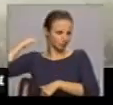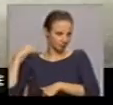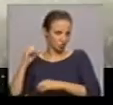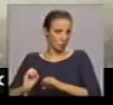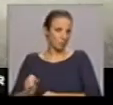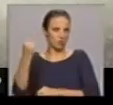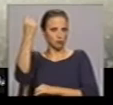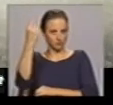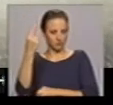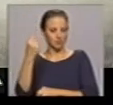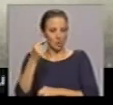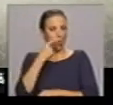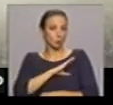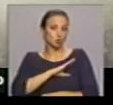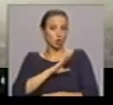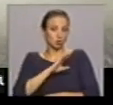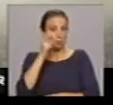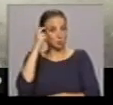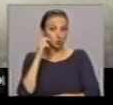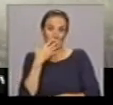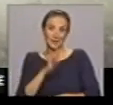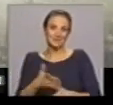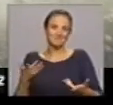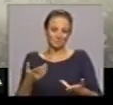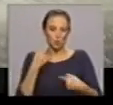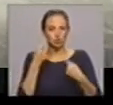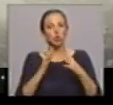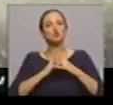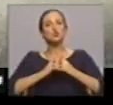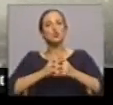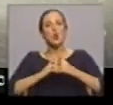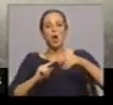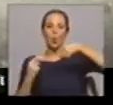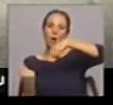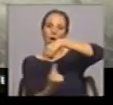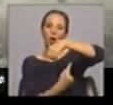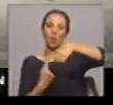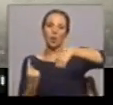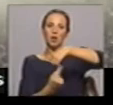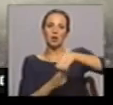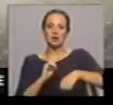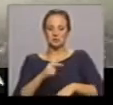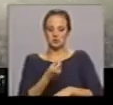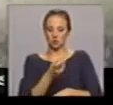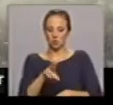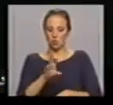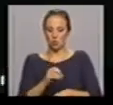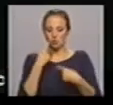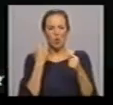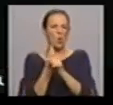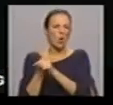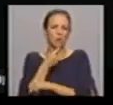biologia, o próprio Titã. Mostrou-nos a estrutura dos anéis de Saturno, lançou-nos pistas sobre oceanos subterrâneos em muitas outras